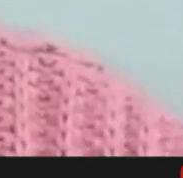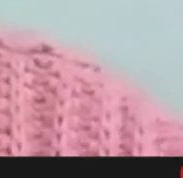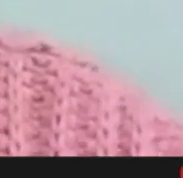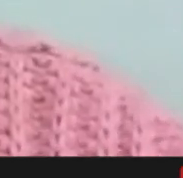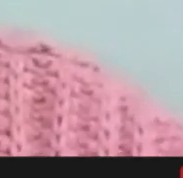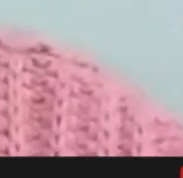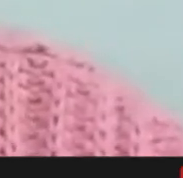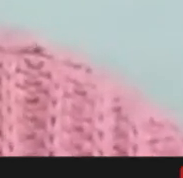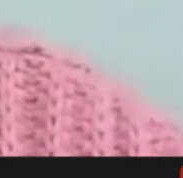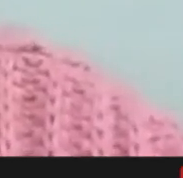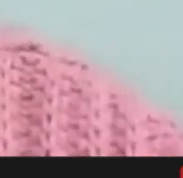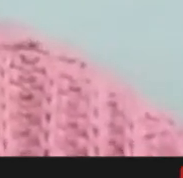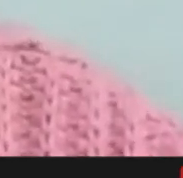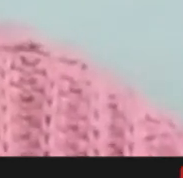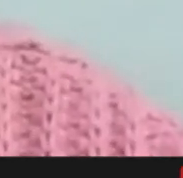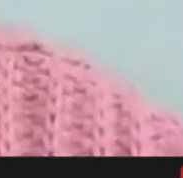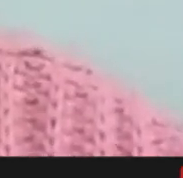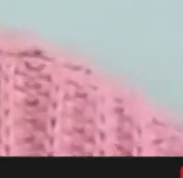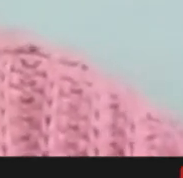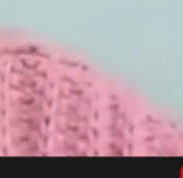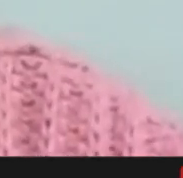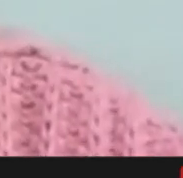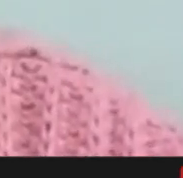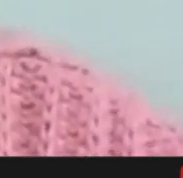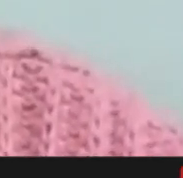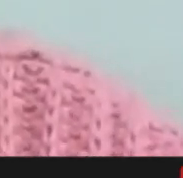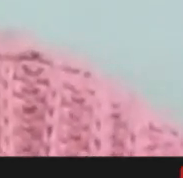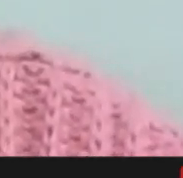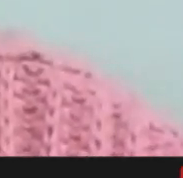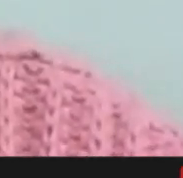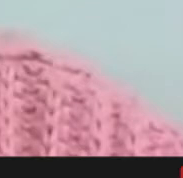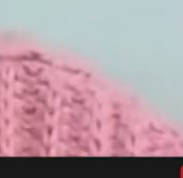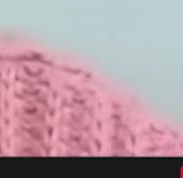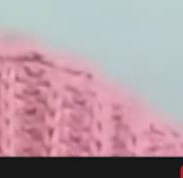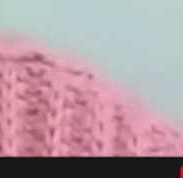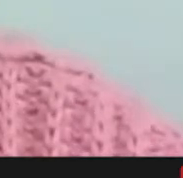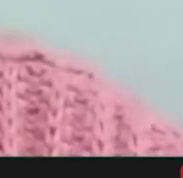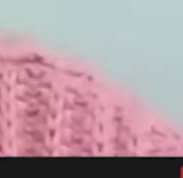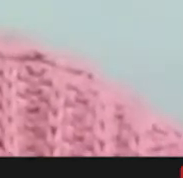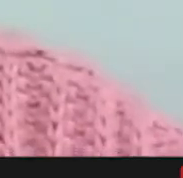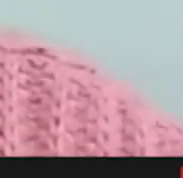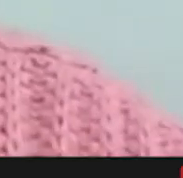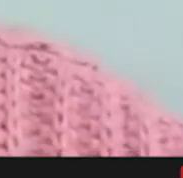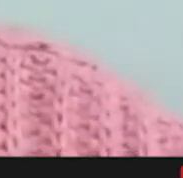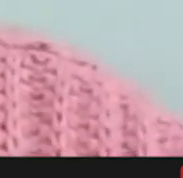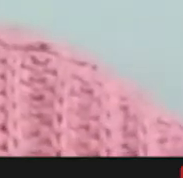dos gestores desses centros, desses locais de atendimento à população,